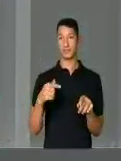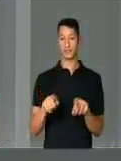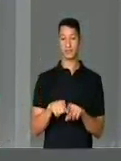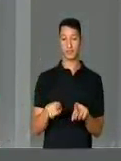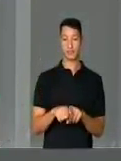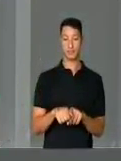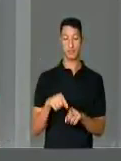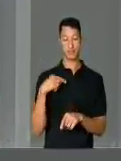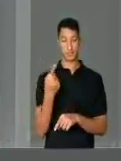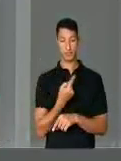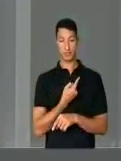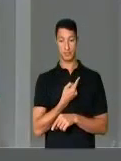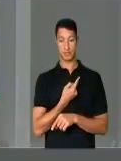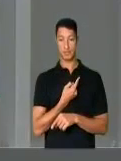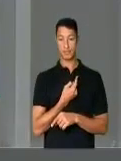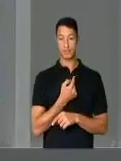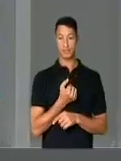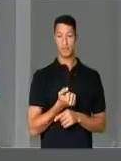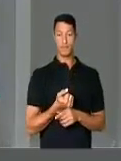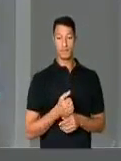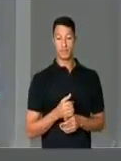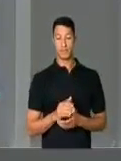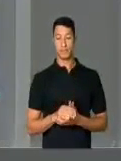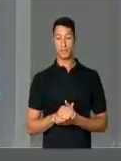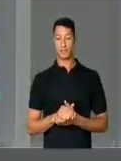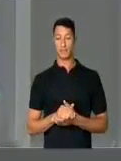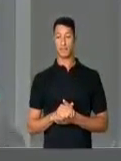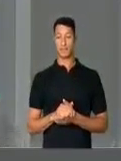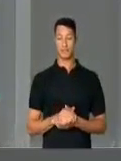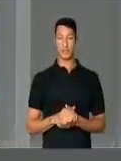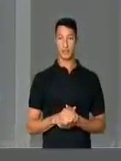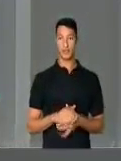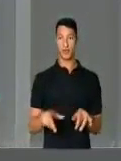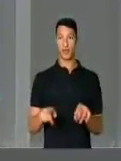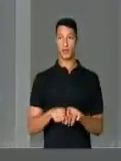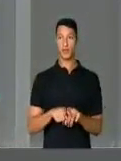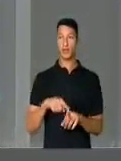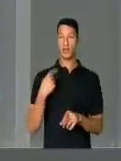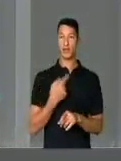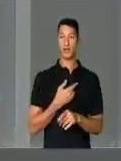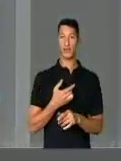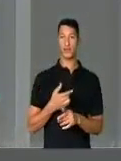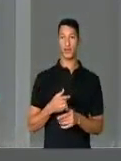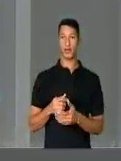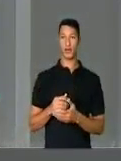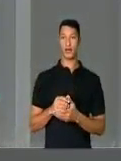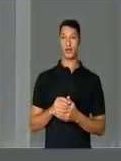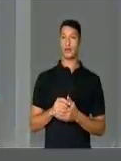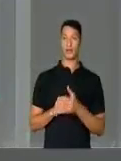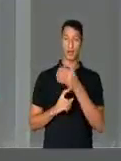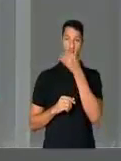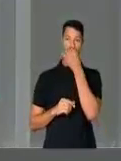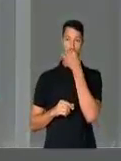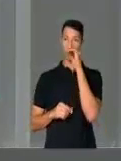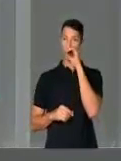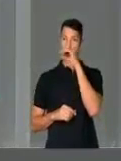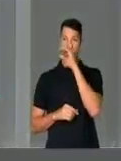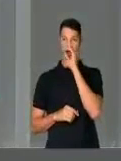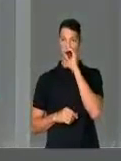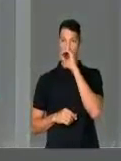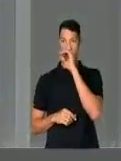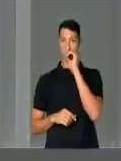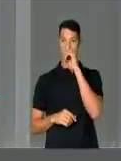Hoje, nós vivemos, como eu disse, uma crise moral, uma crise política, uma